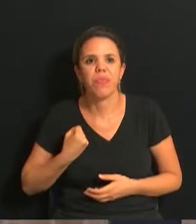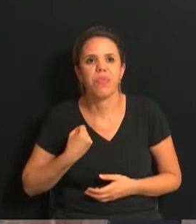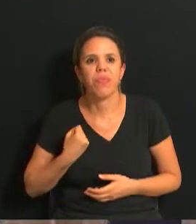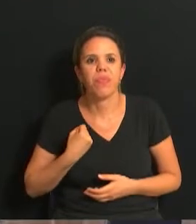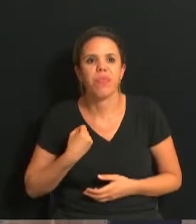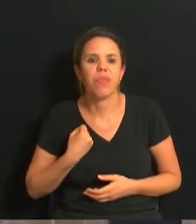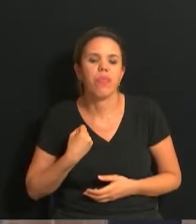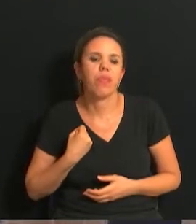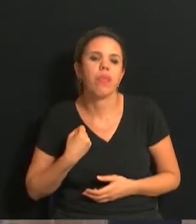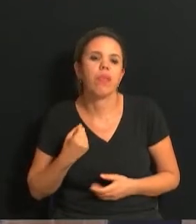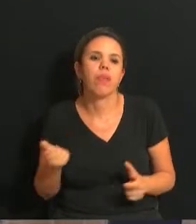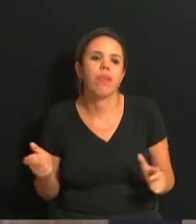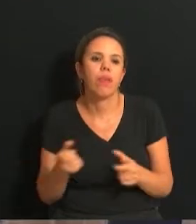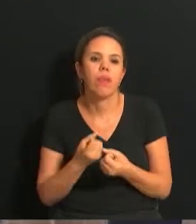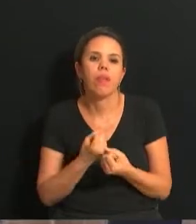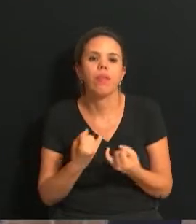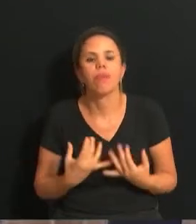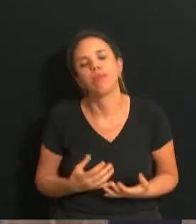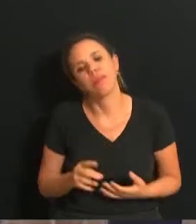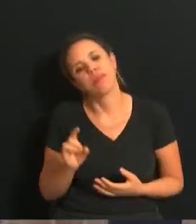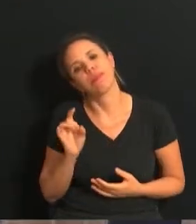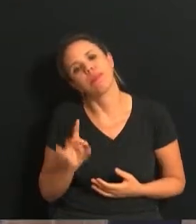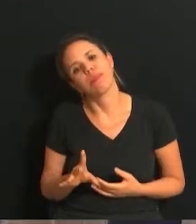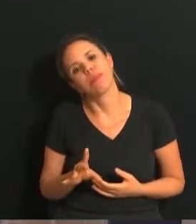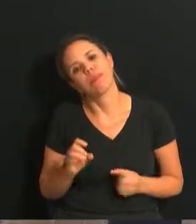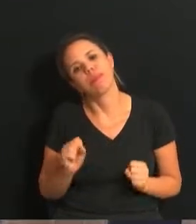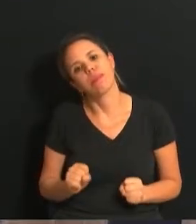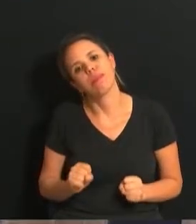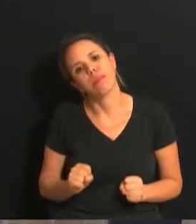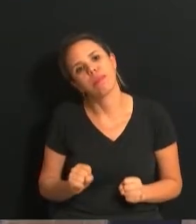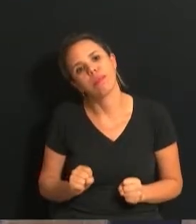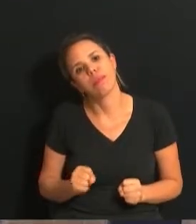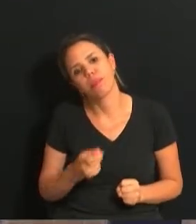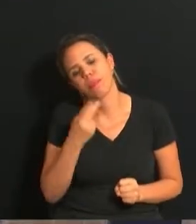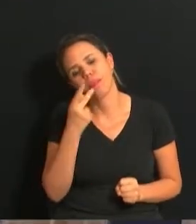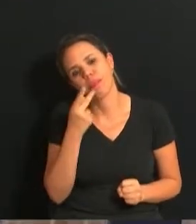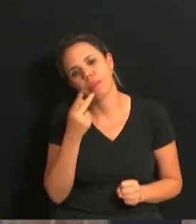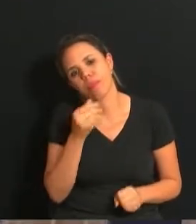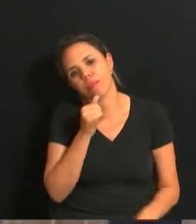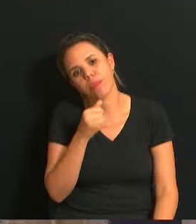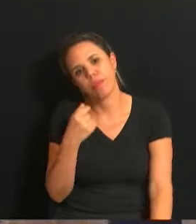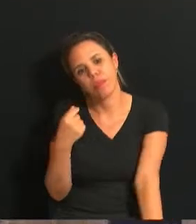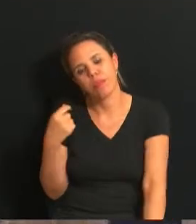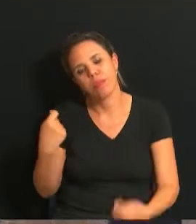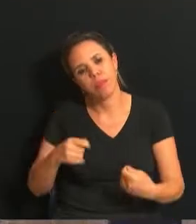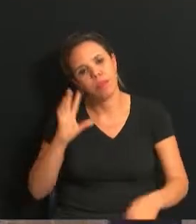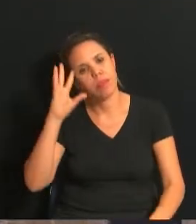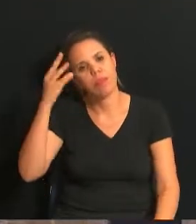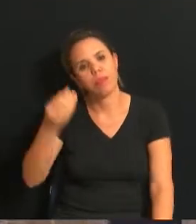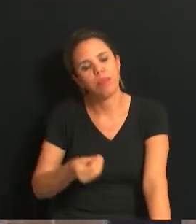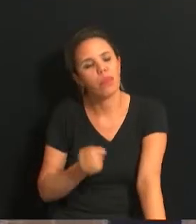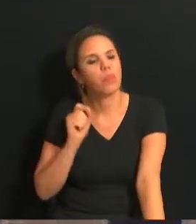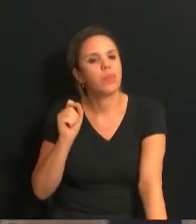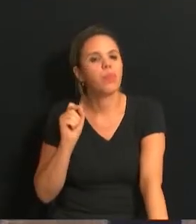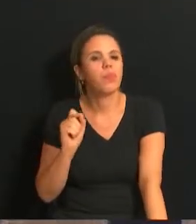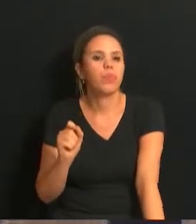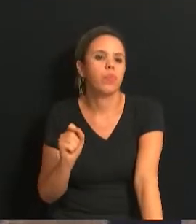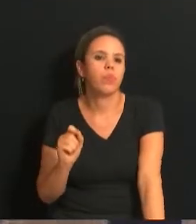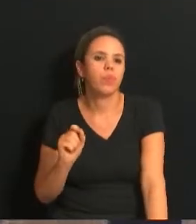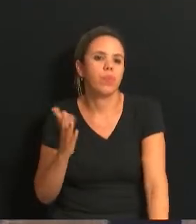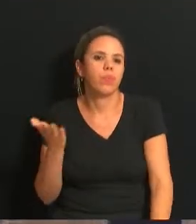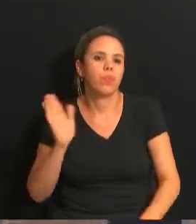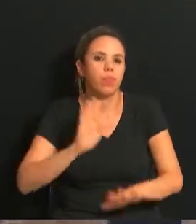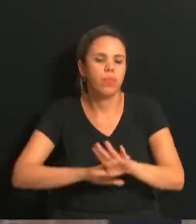dizem poucos, os números apenas, eles podem dizer muito, né? A gente precisa entender o que está por